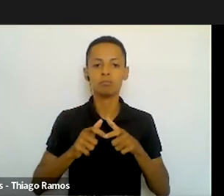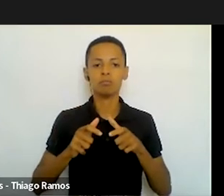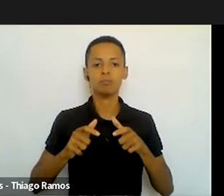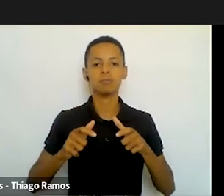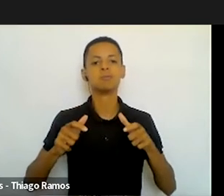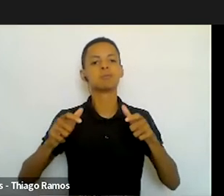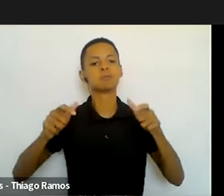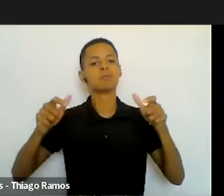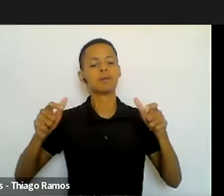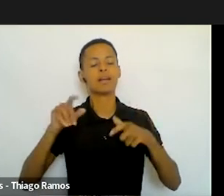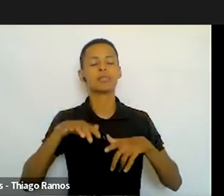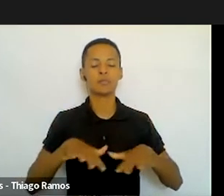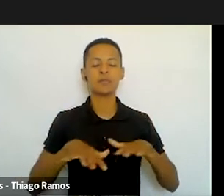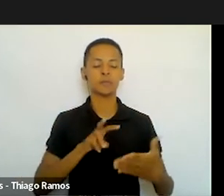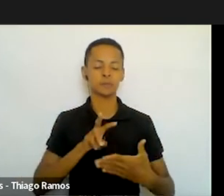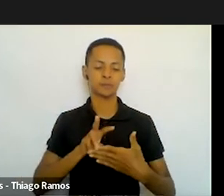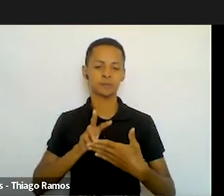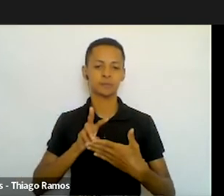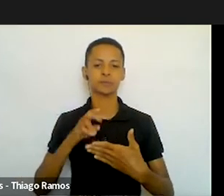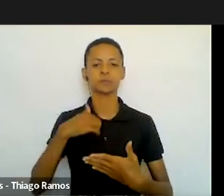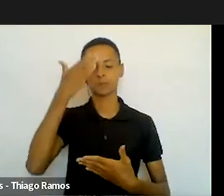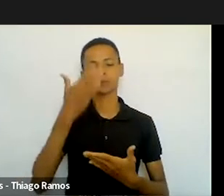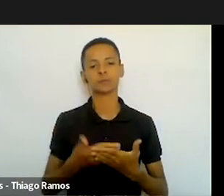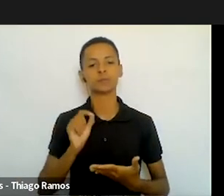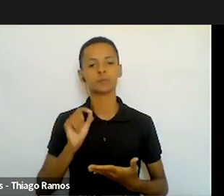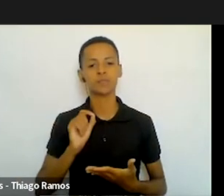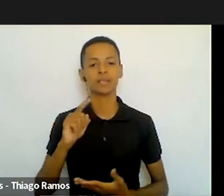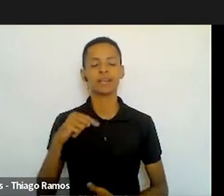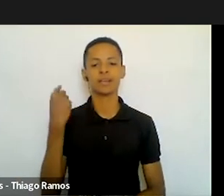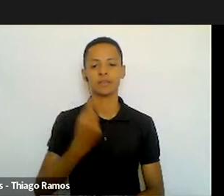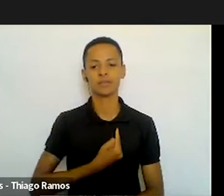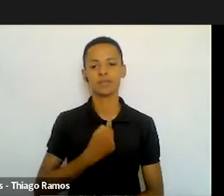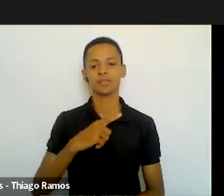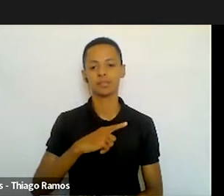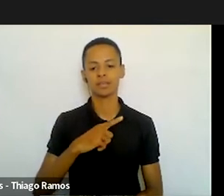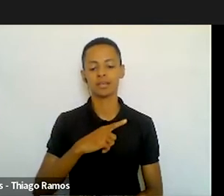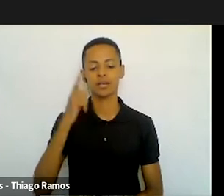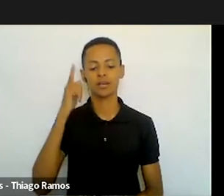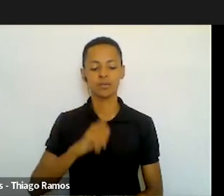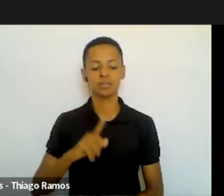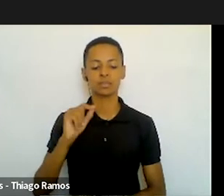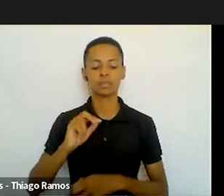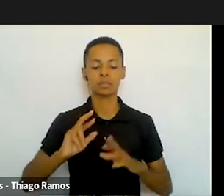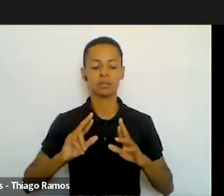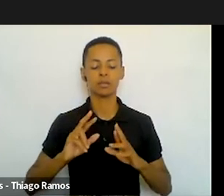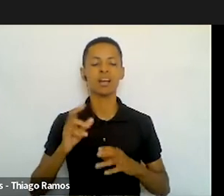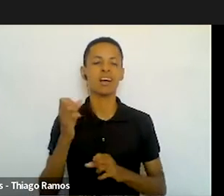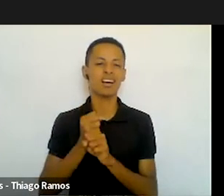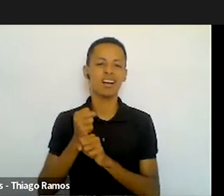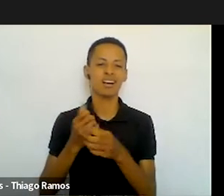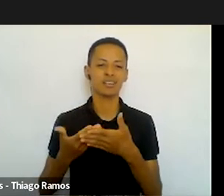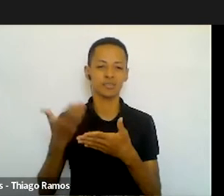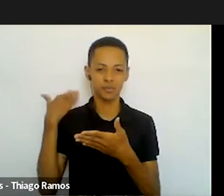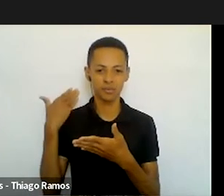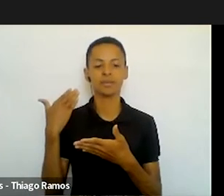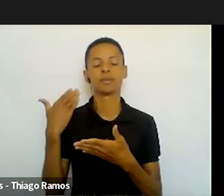movimento indígena, e eu acredito que realmente quem tem feito a diferença, né, nesses últimos anos